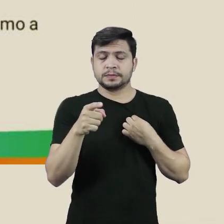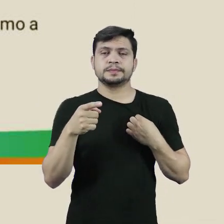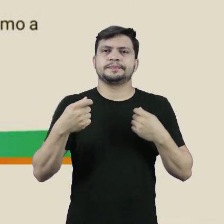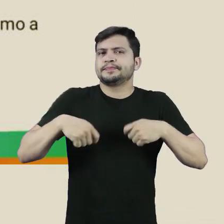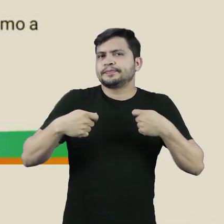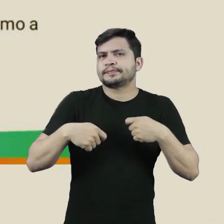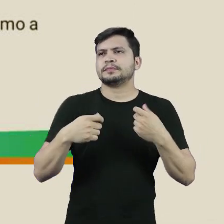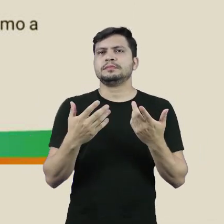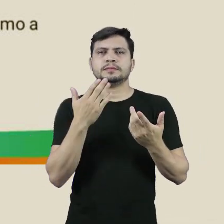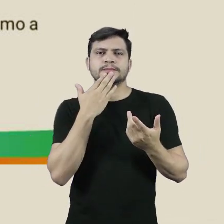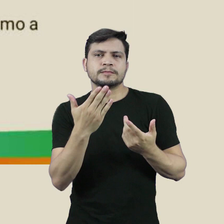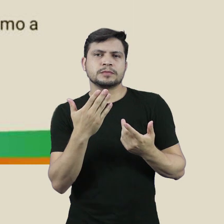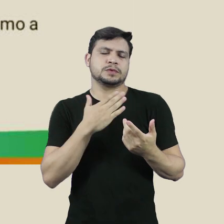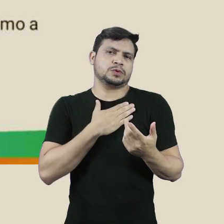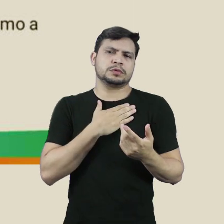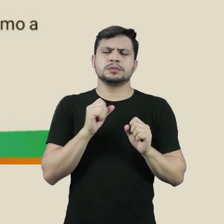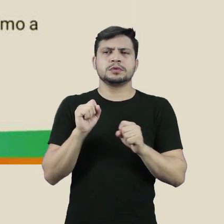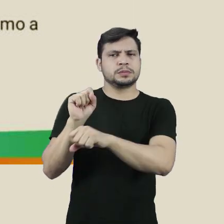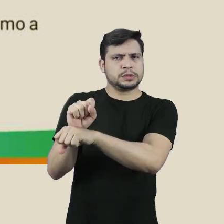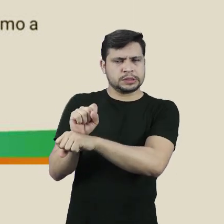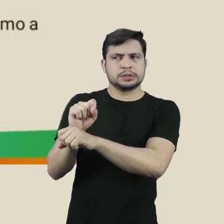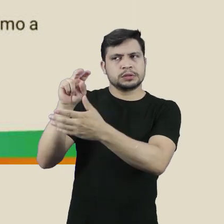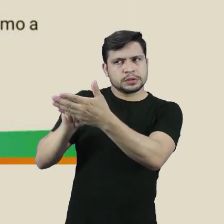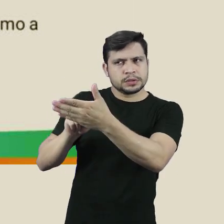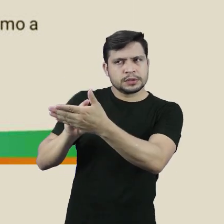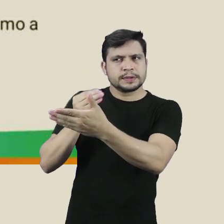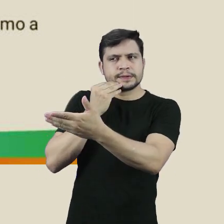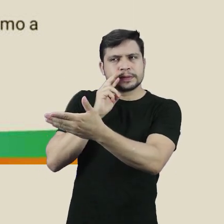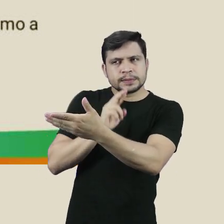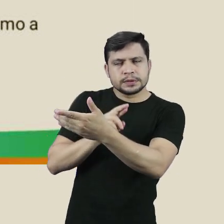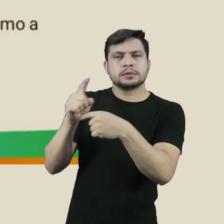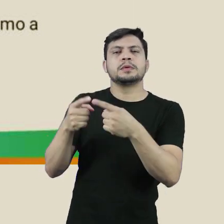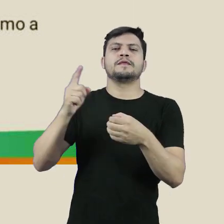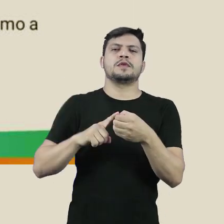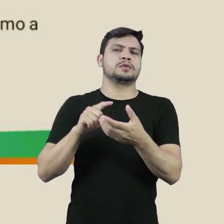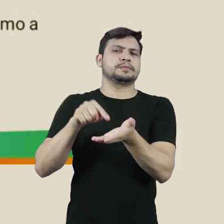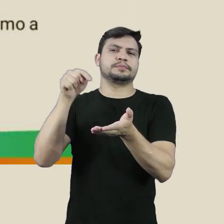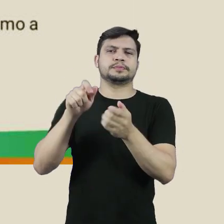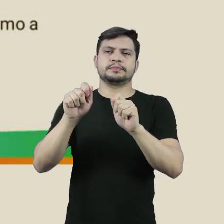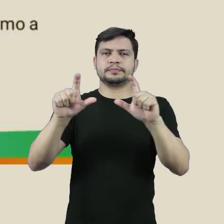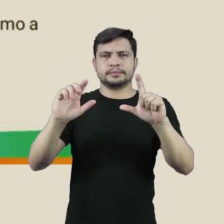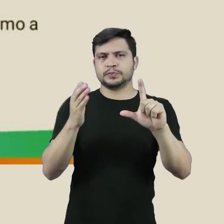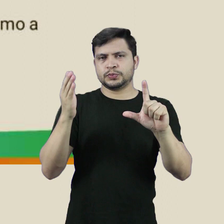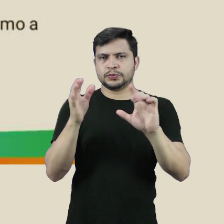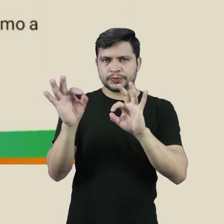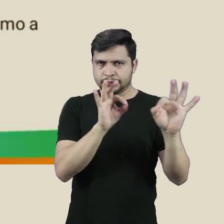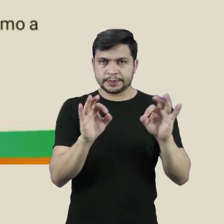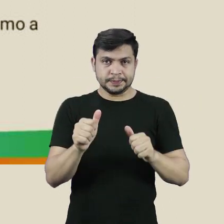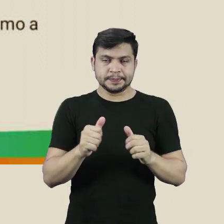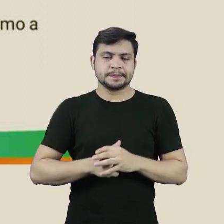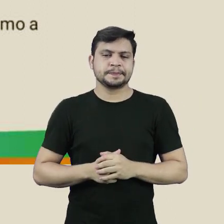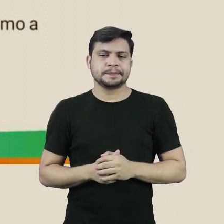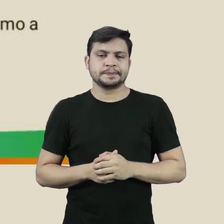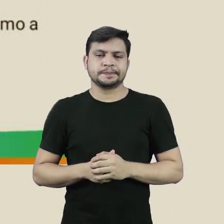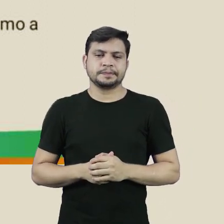você preferir, você pode dar um pause, tentar resolver a questão e depois retornar para a gente fazer juntos. Então, questãozinha que caiu no Enem há